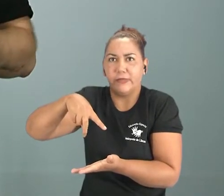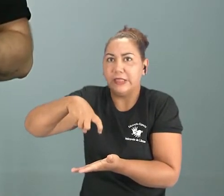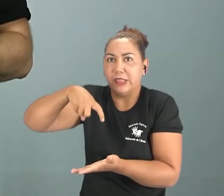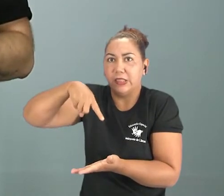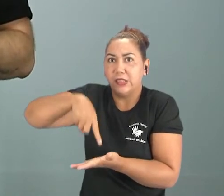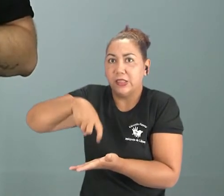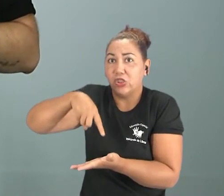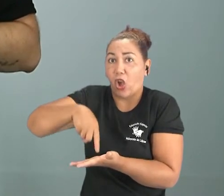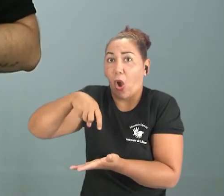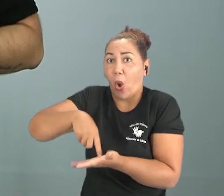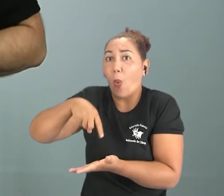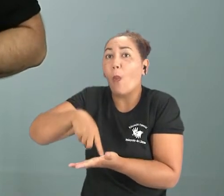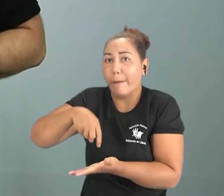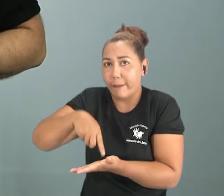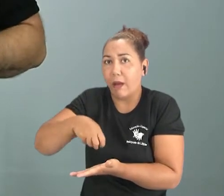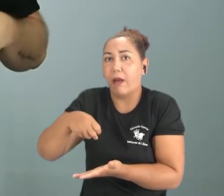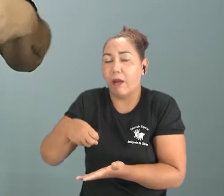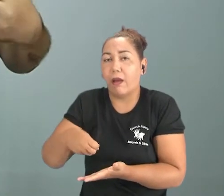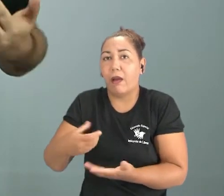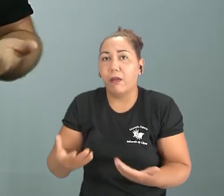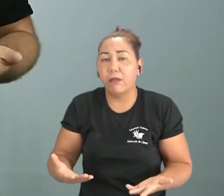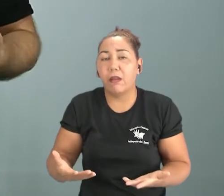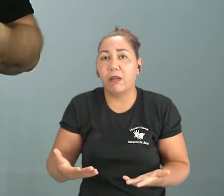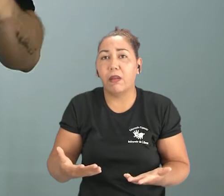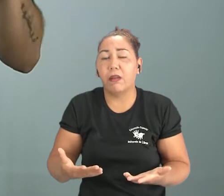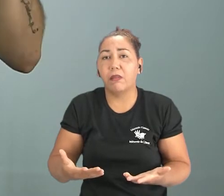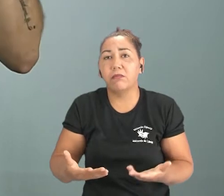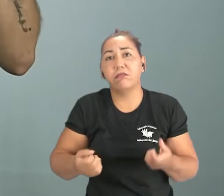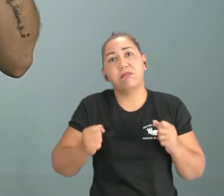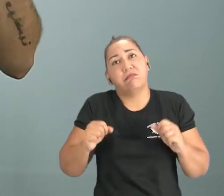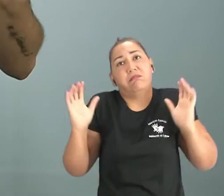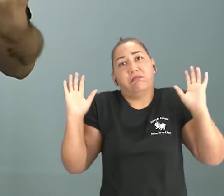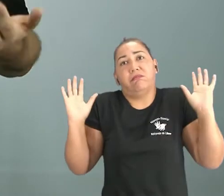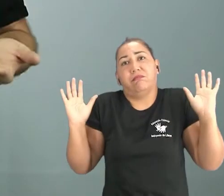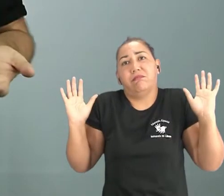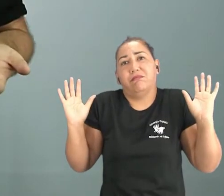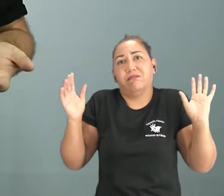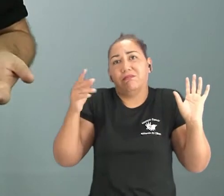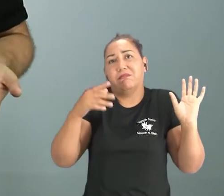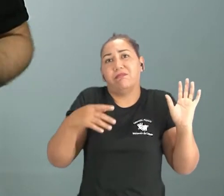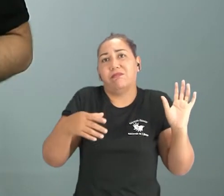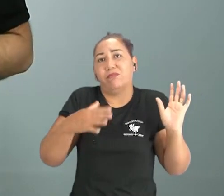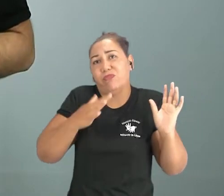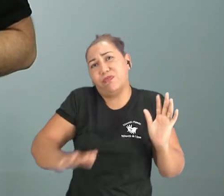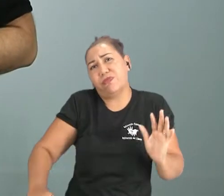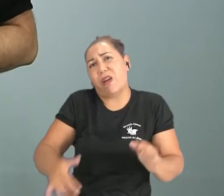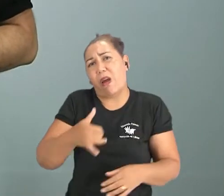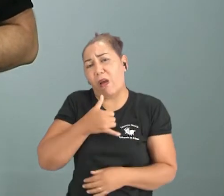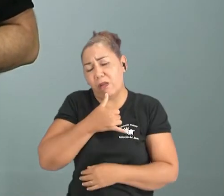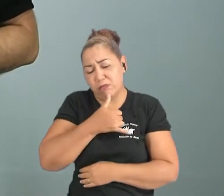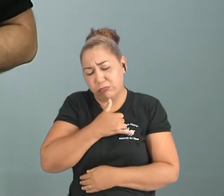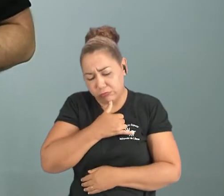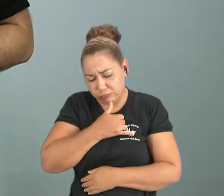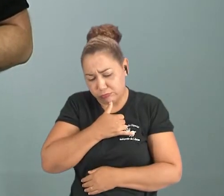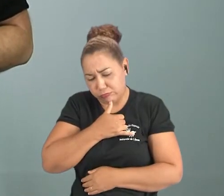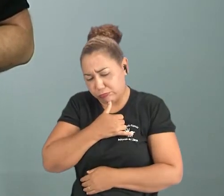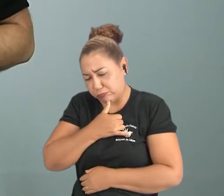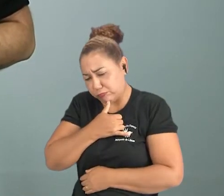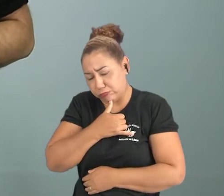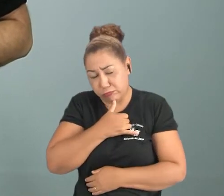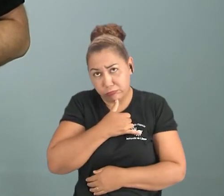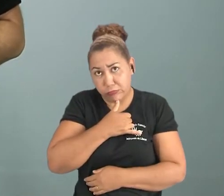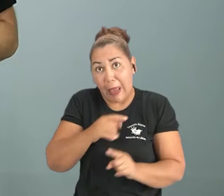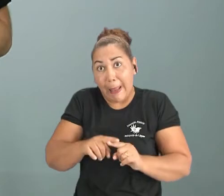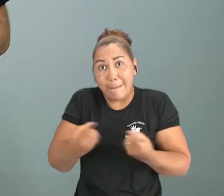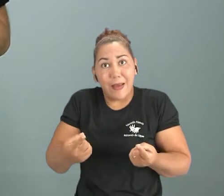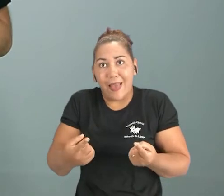olha não tem uma pena ele poderia o que ele poderia ser é um ser triste e ele é